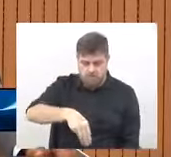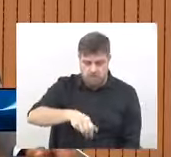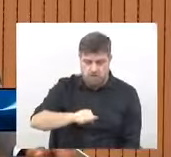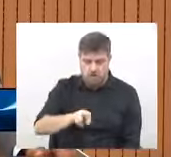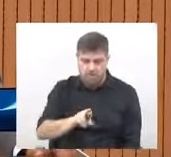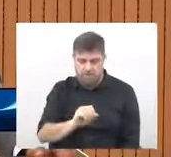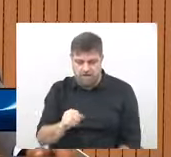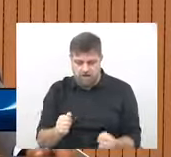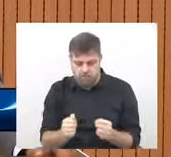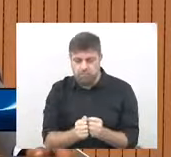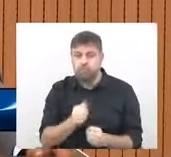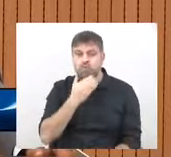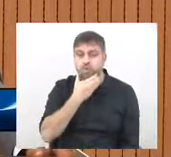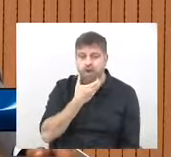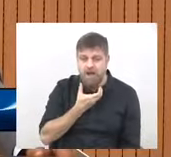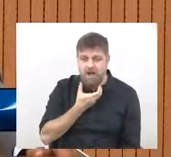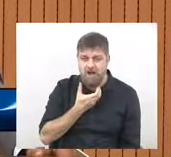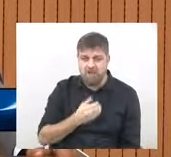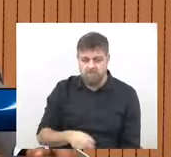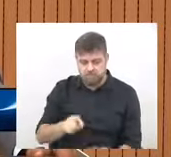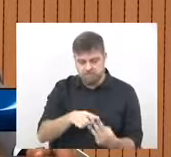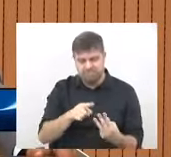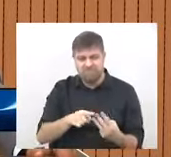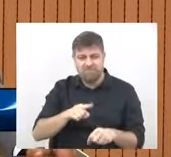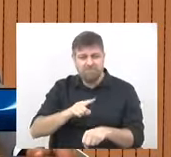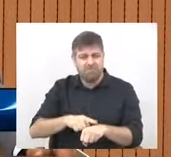Carmo Luiz, na época